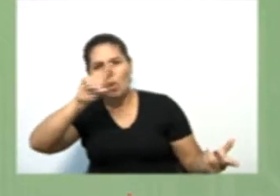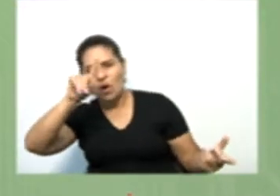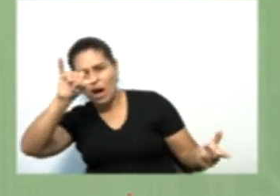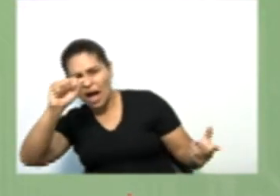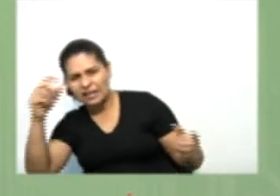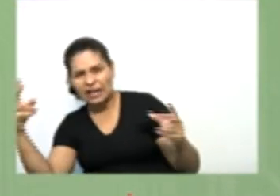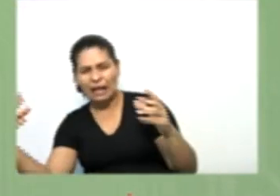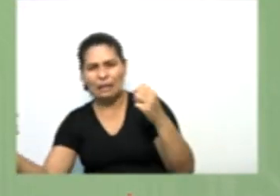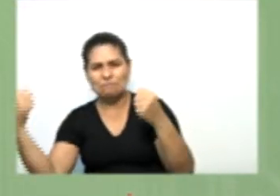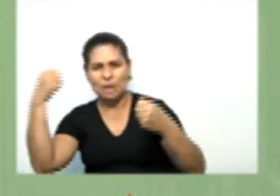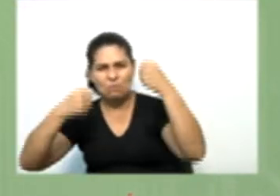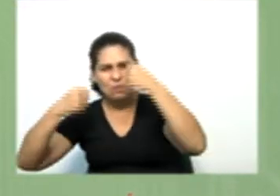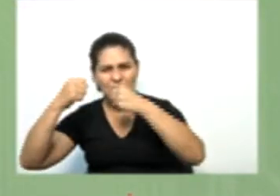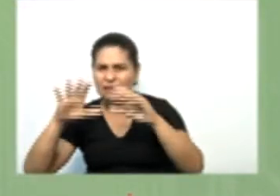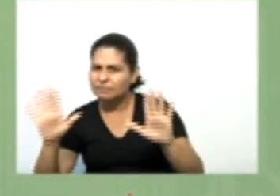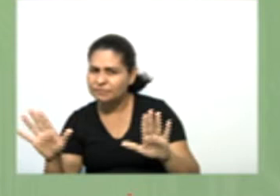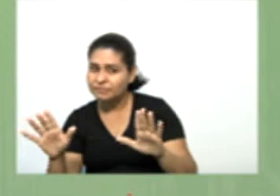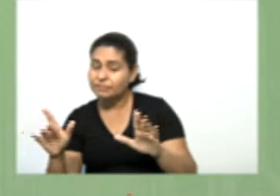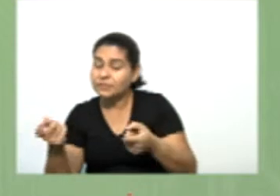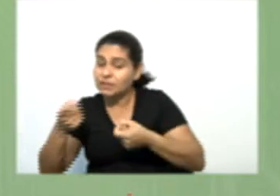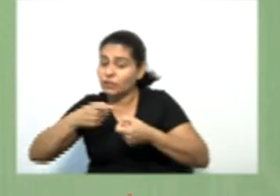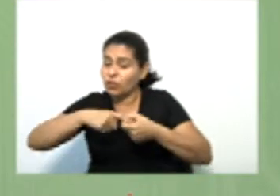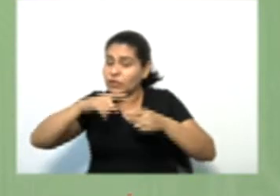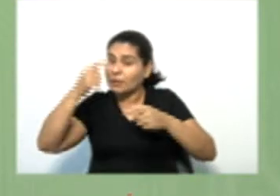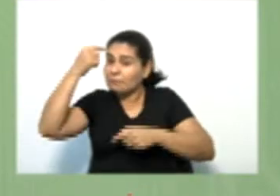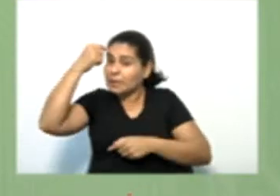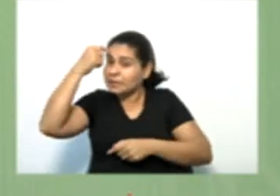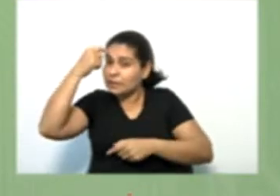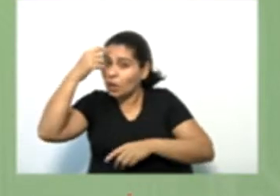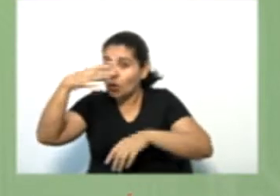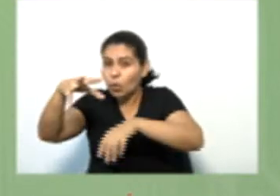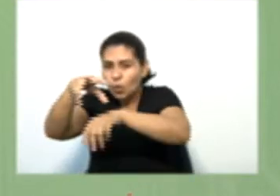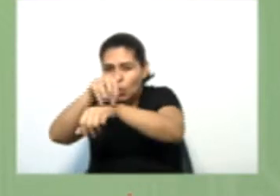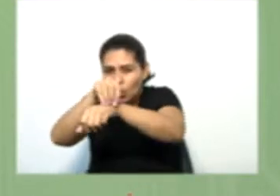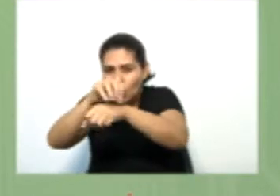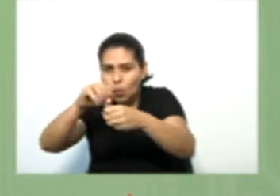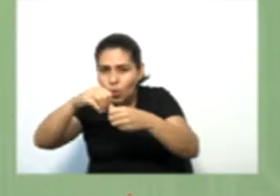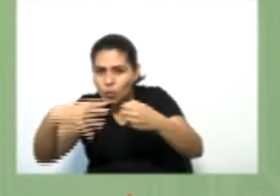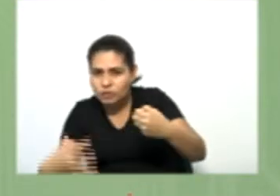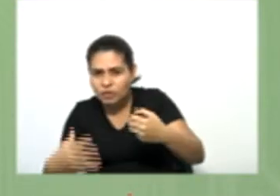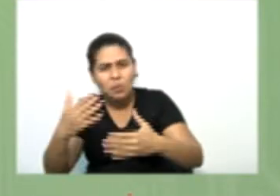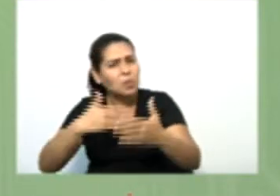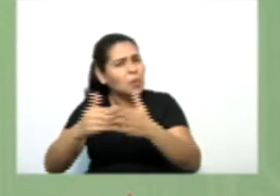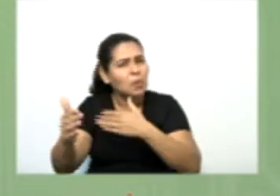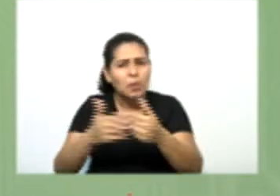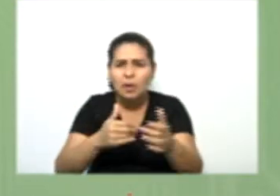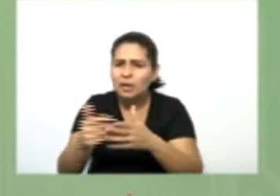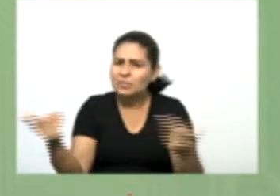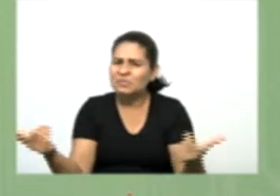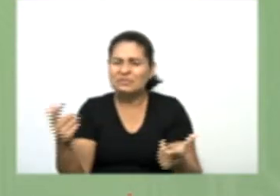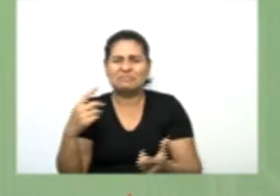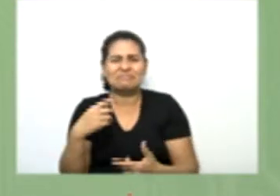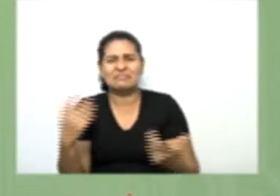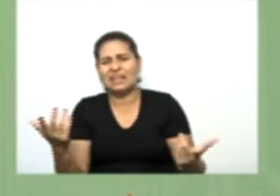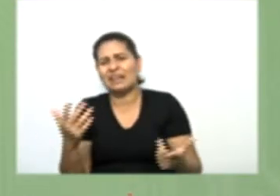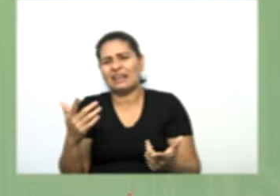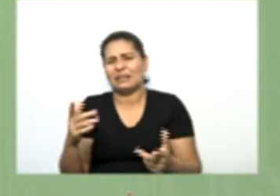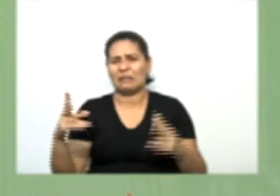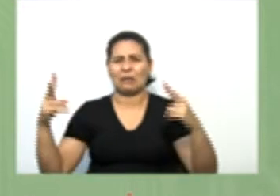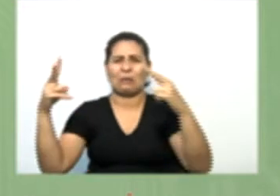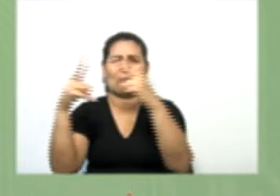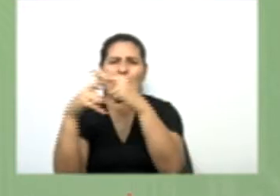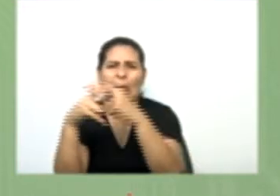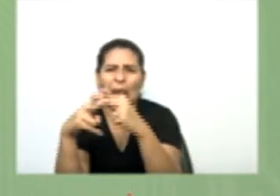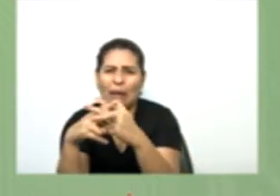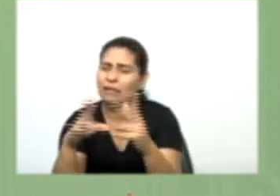de resoluções de conflitos voltados para a negociação, mas também, gente, qualquer tipo de conflito. Não é interessante, não é ir para as vias de fato,